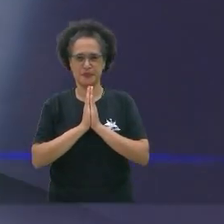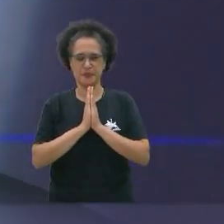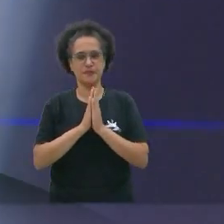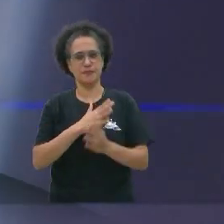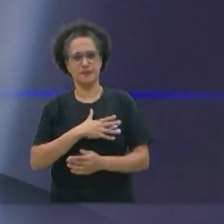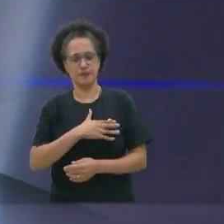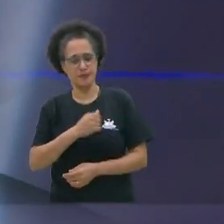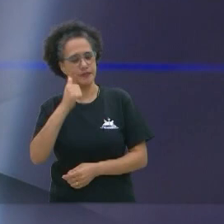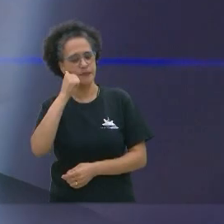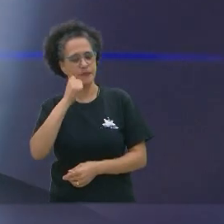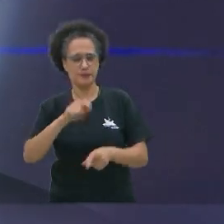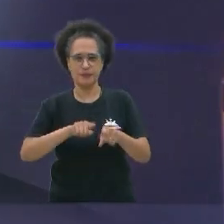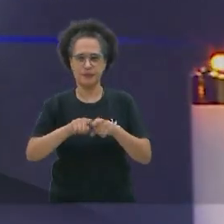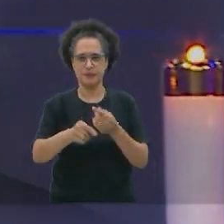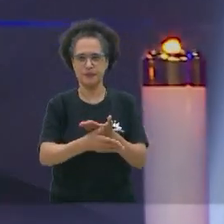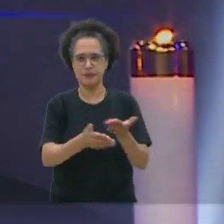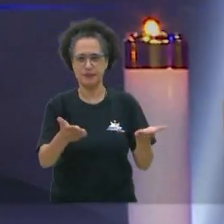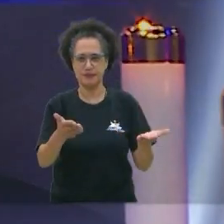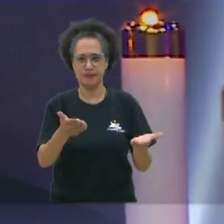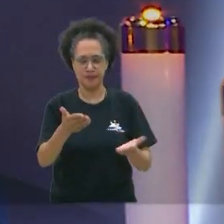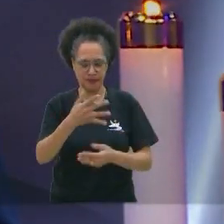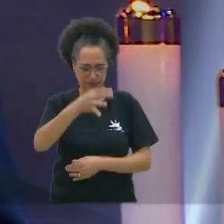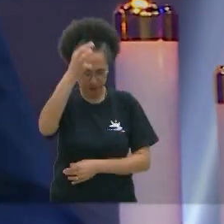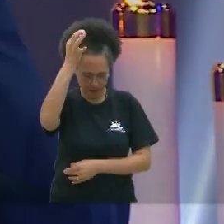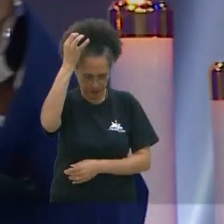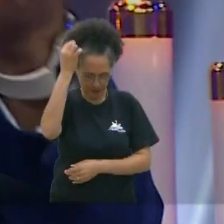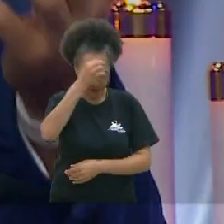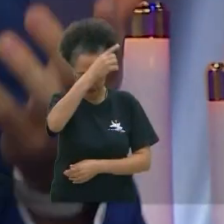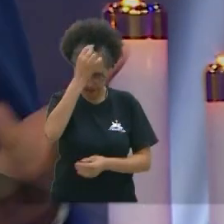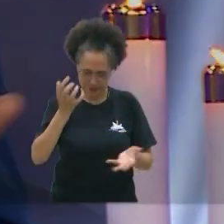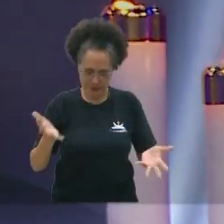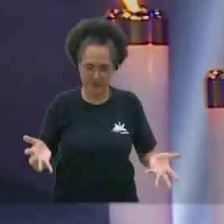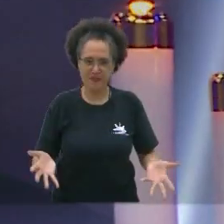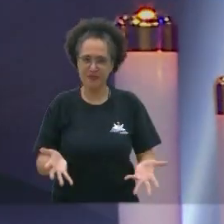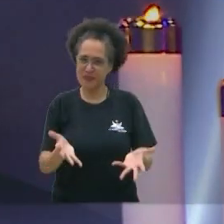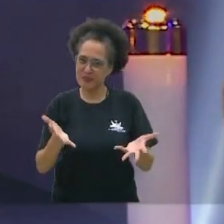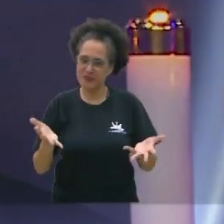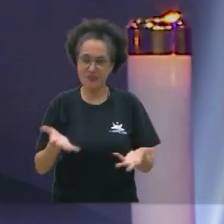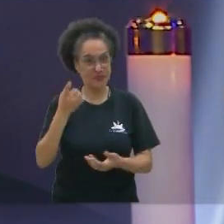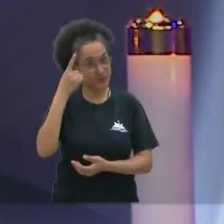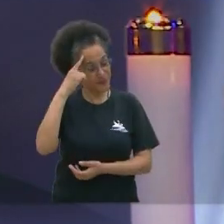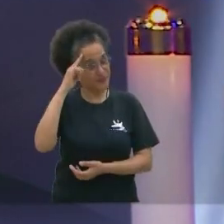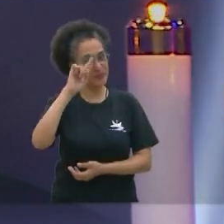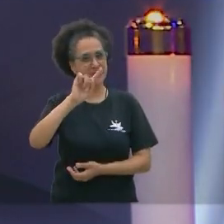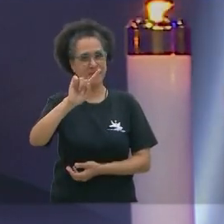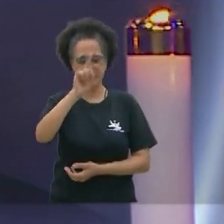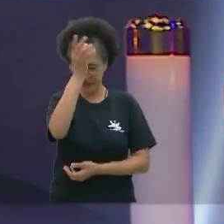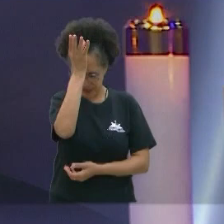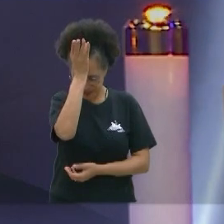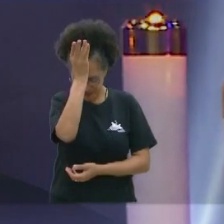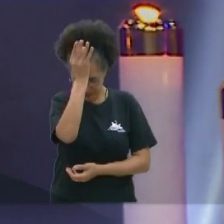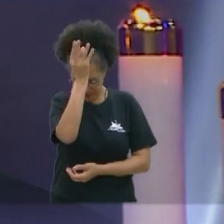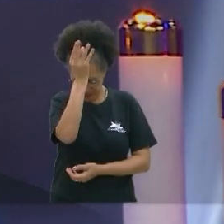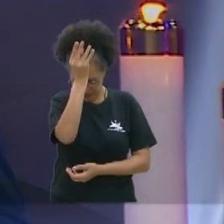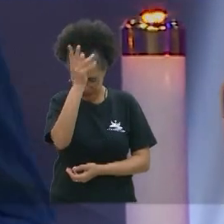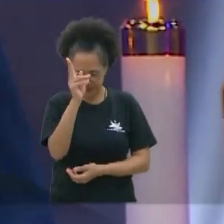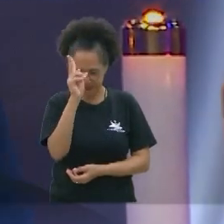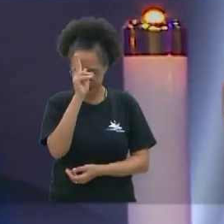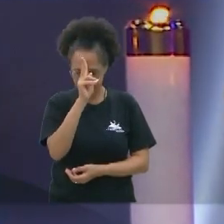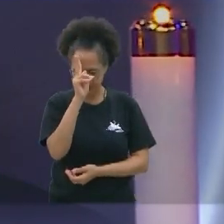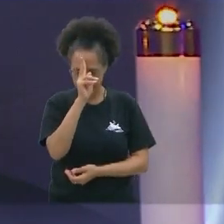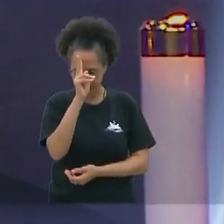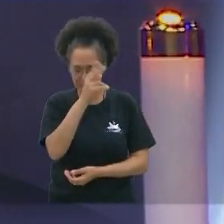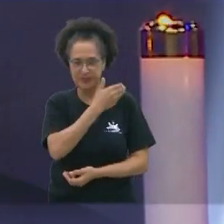Filhos e filhas, impulsionados pelo Espírito Santo, no dia de Pentecostes, hoje, fazendo memória de